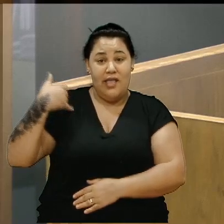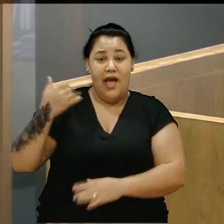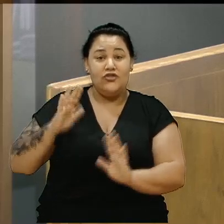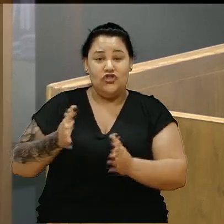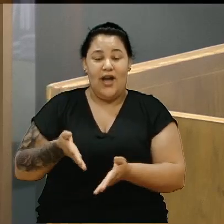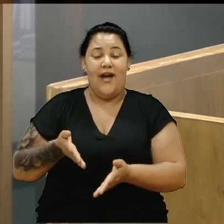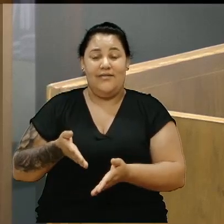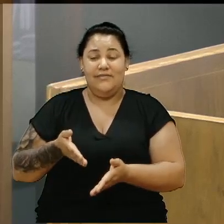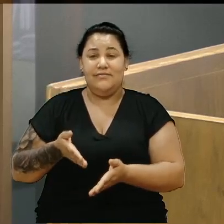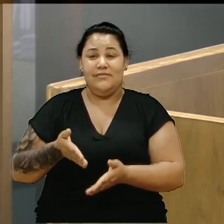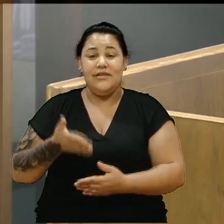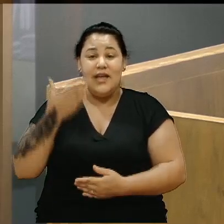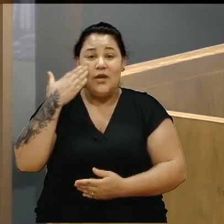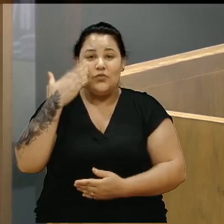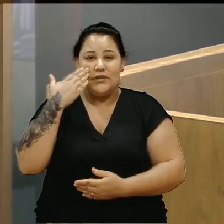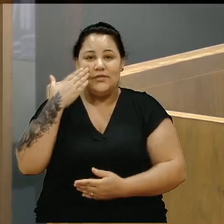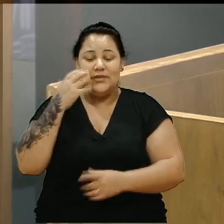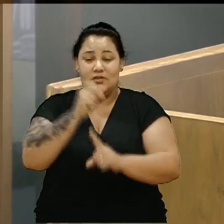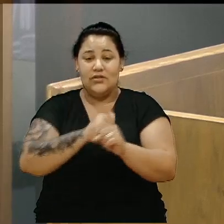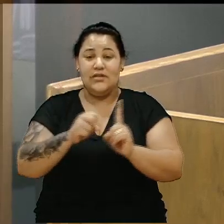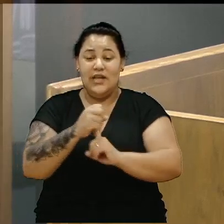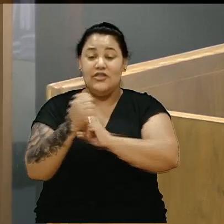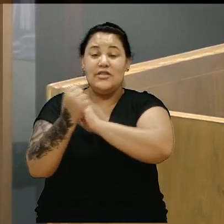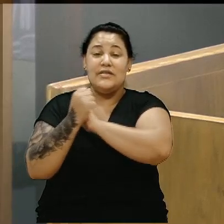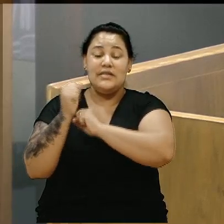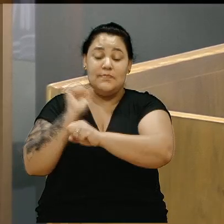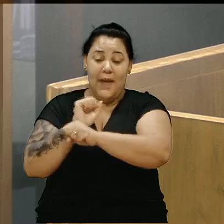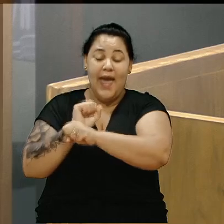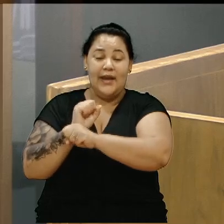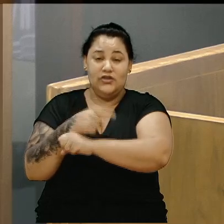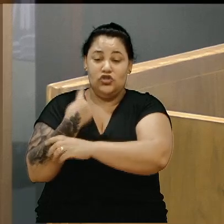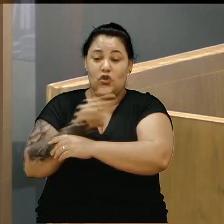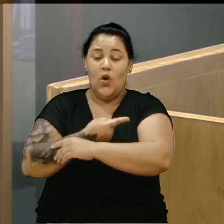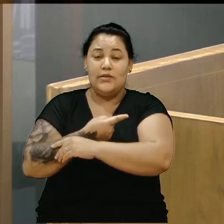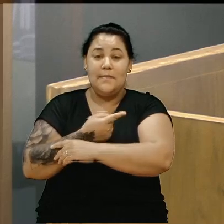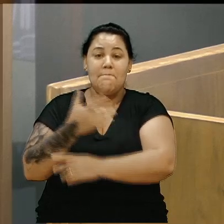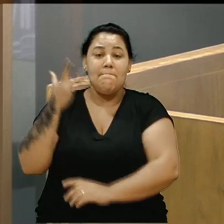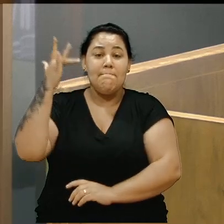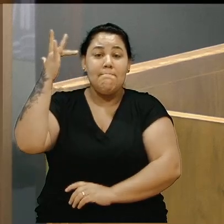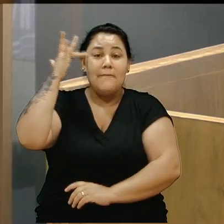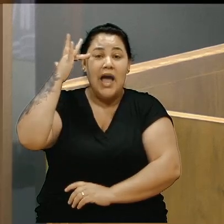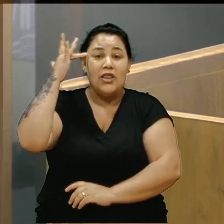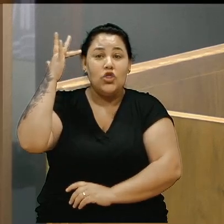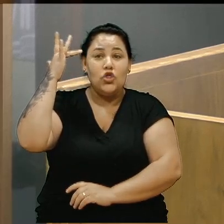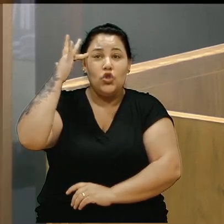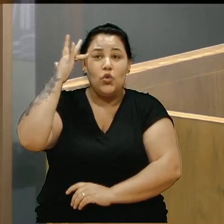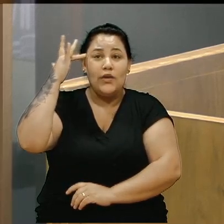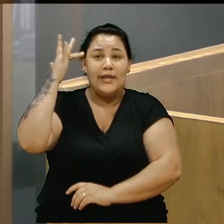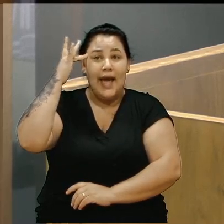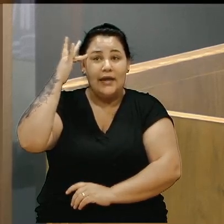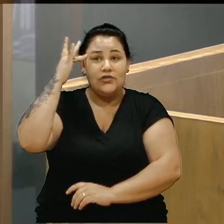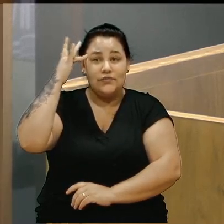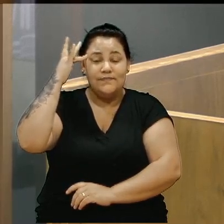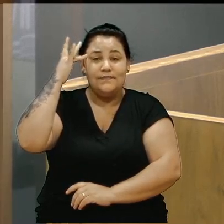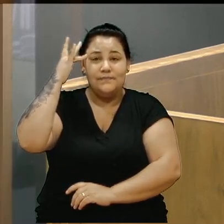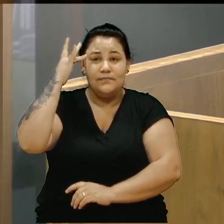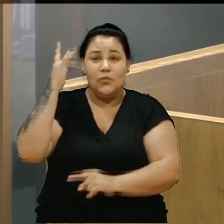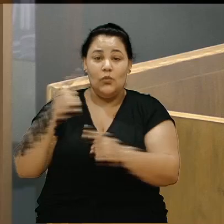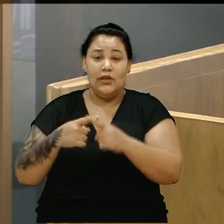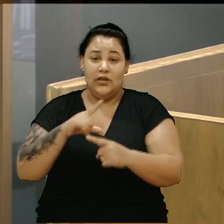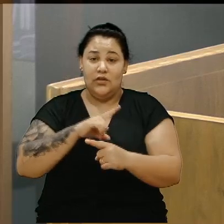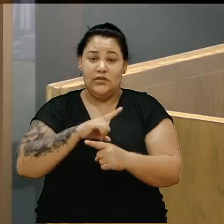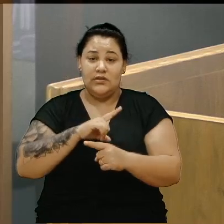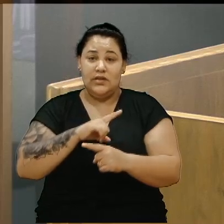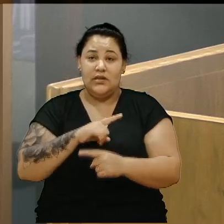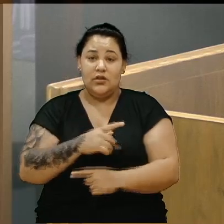sei que a sociedade espera de nós a maturidade cronológica que nós temos 2 tempos, né?